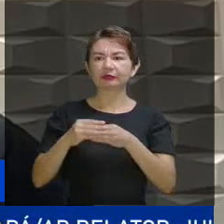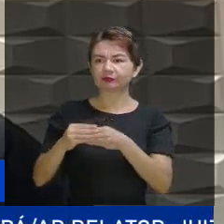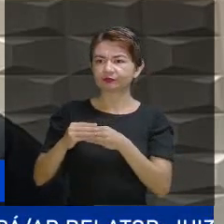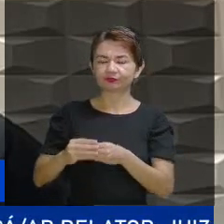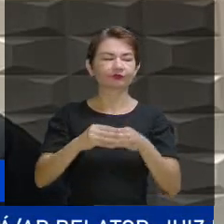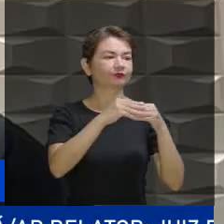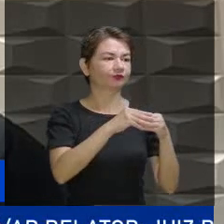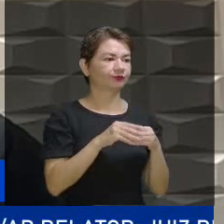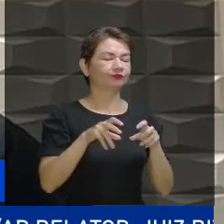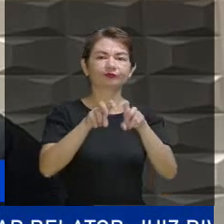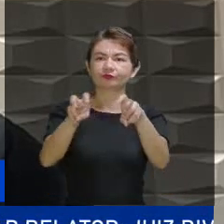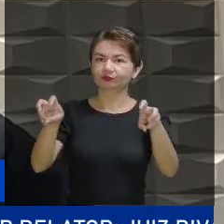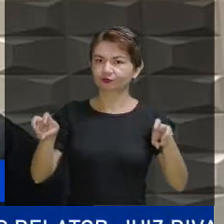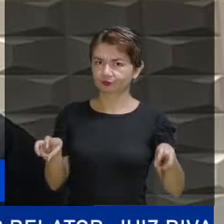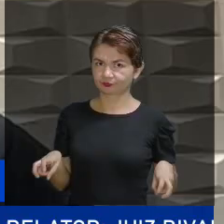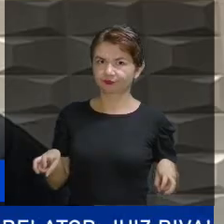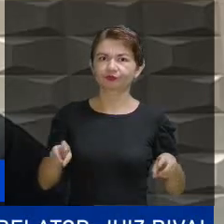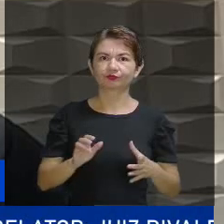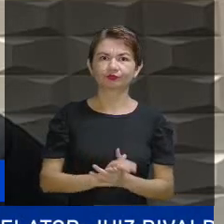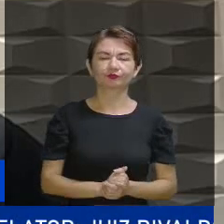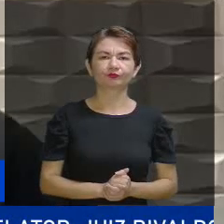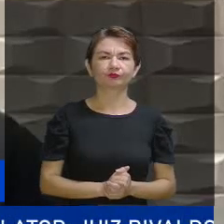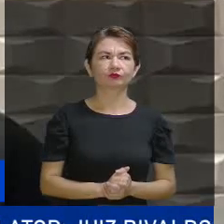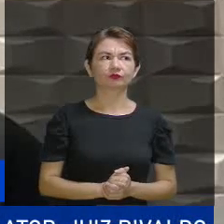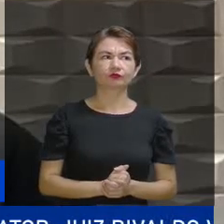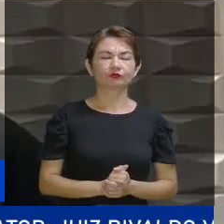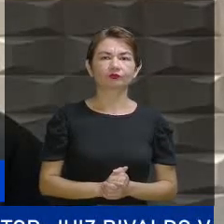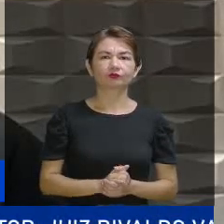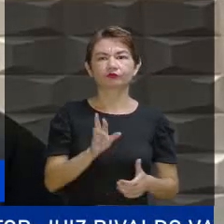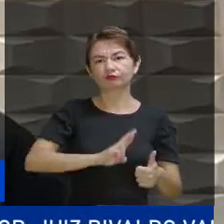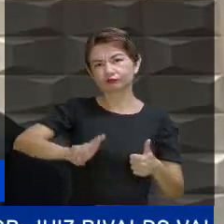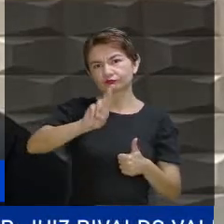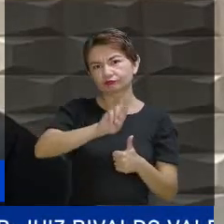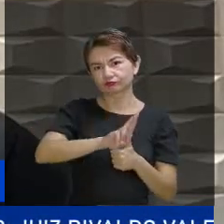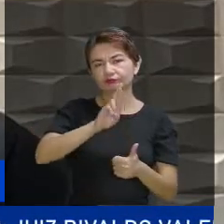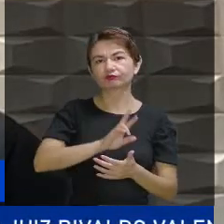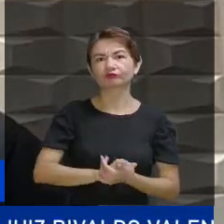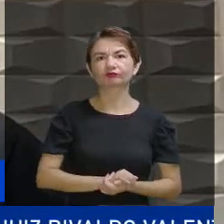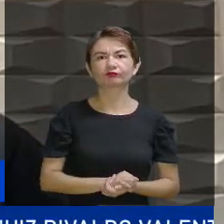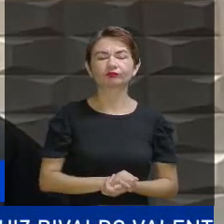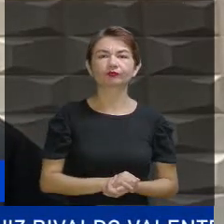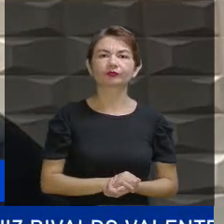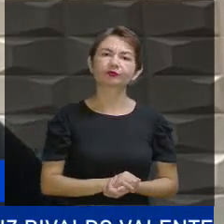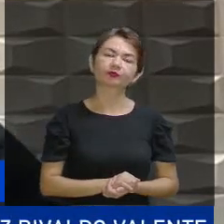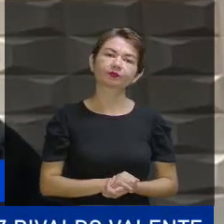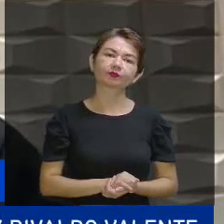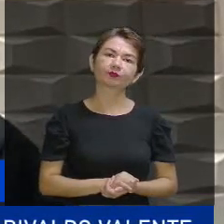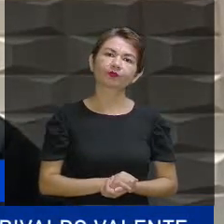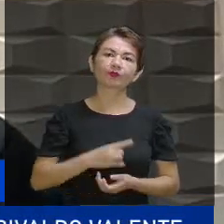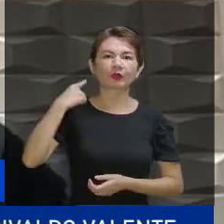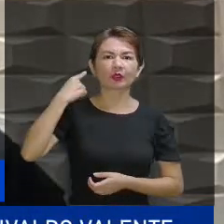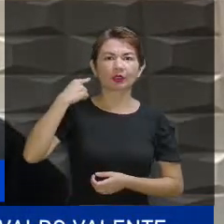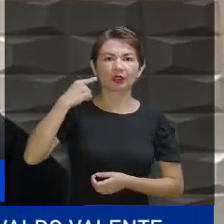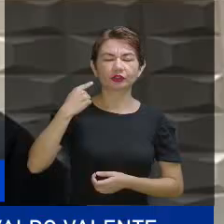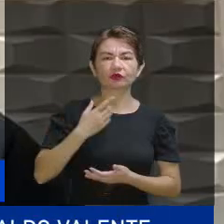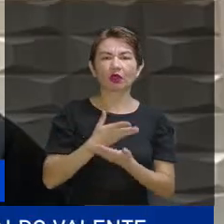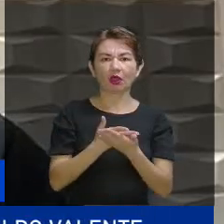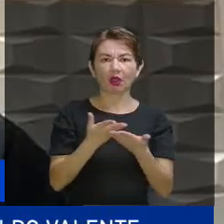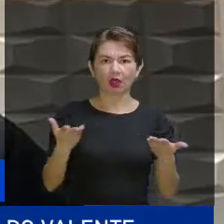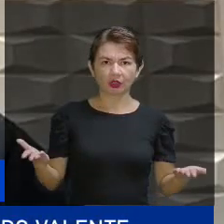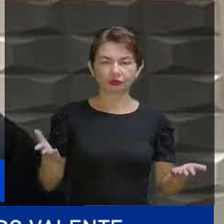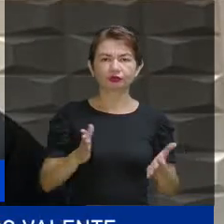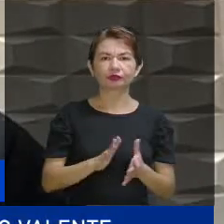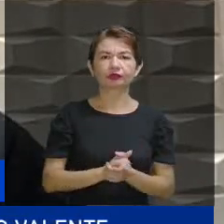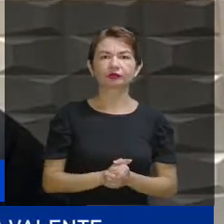todos na corte. Advogada Amanda Figueiredo. Ela é branca, de Procuradora Regional Eleitoral, presos para trás. Advogados de